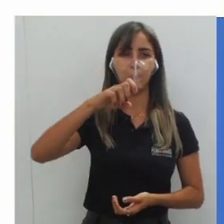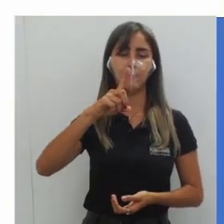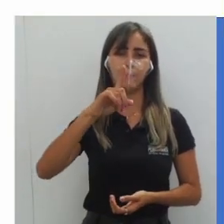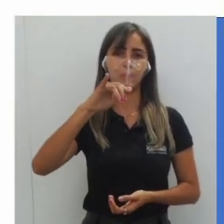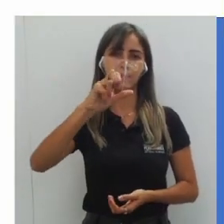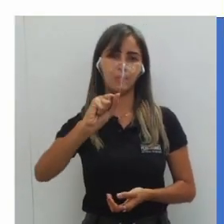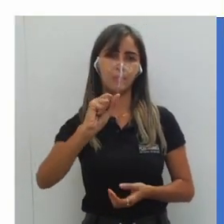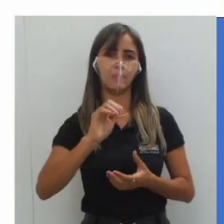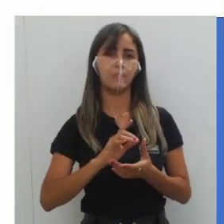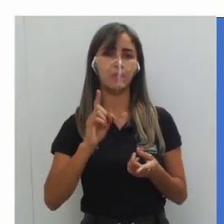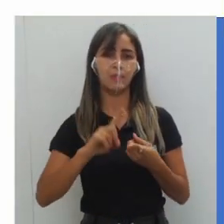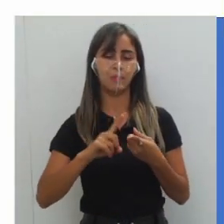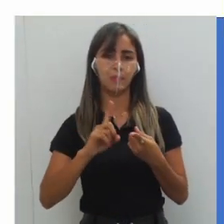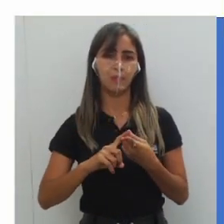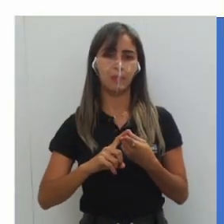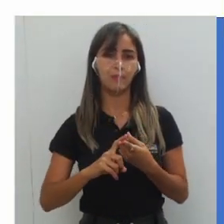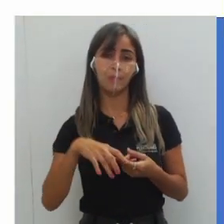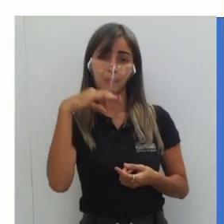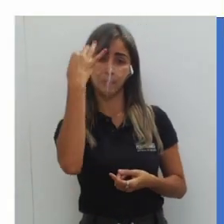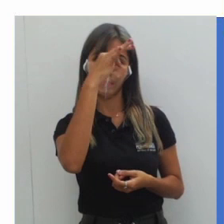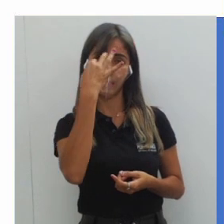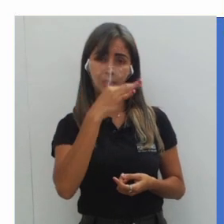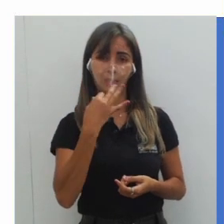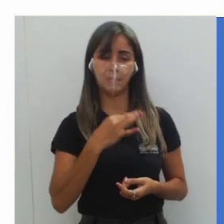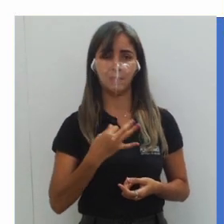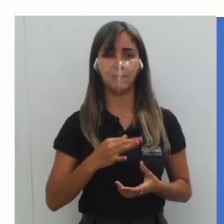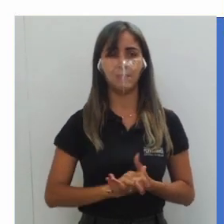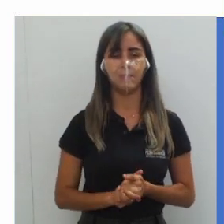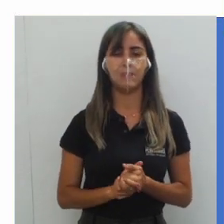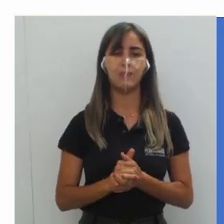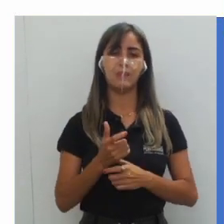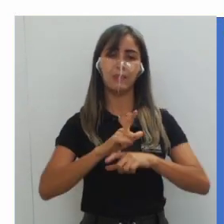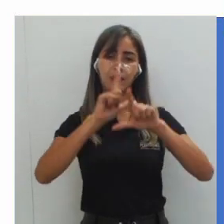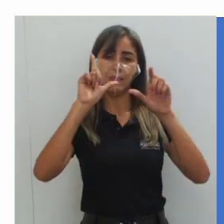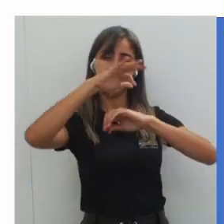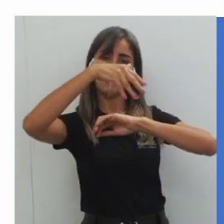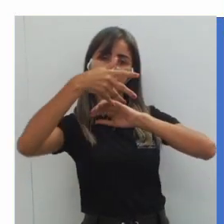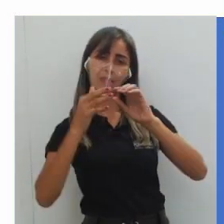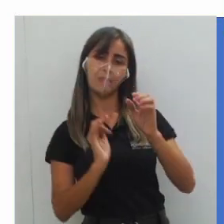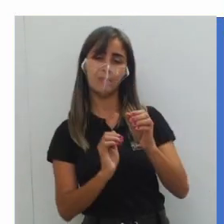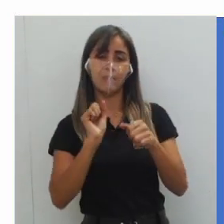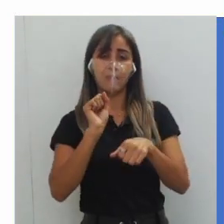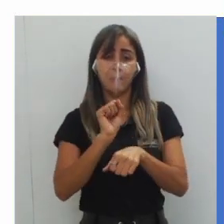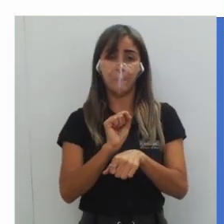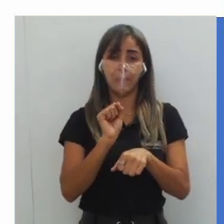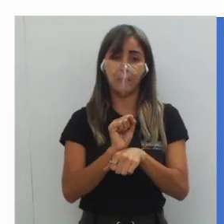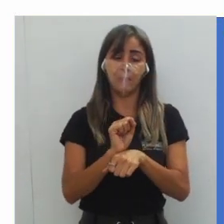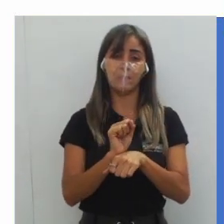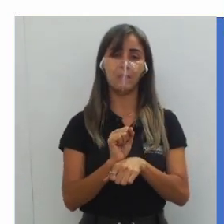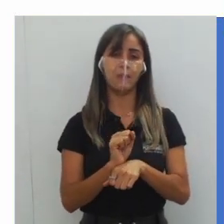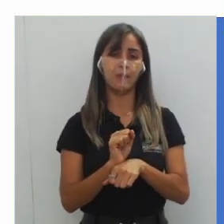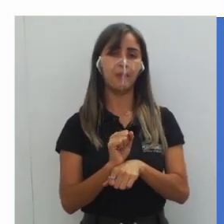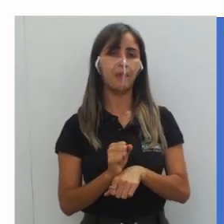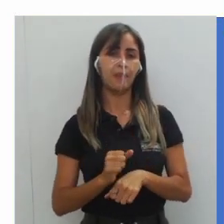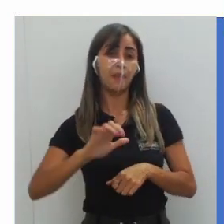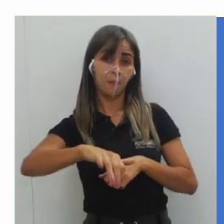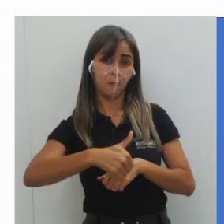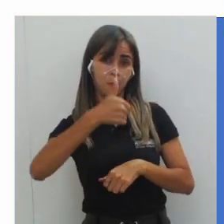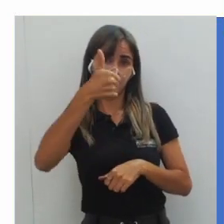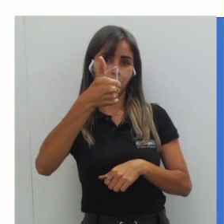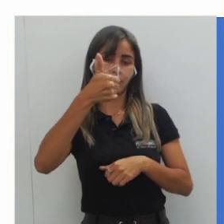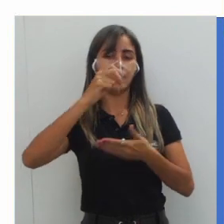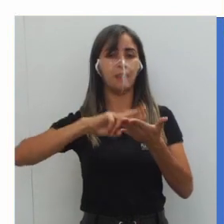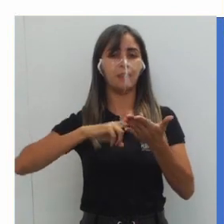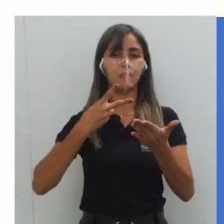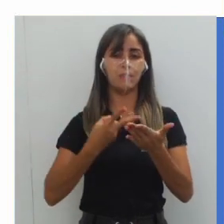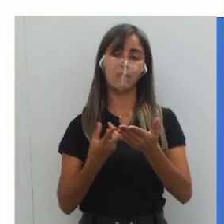Lennon, o Beatle, que fez essa música belíssima aí que está em Libras. Dá uma pausa, curte a música,